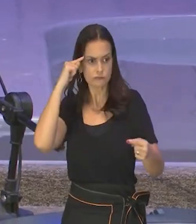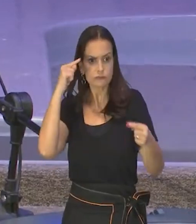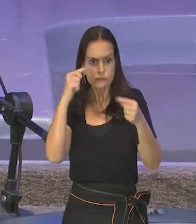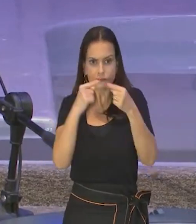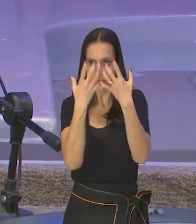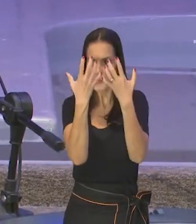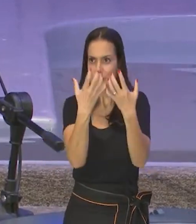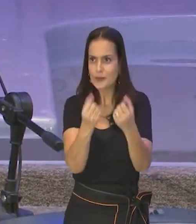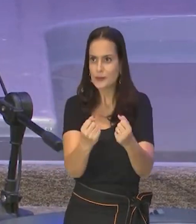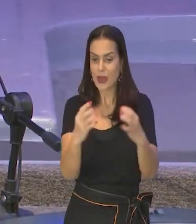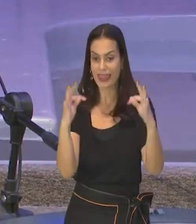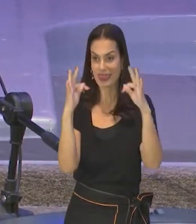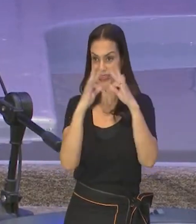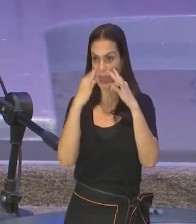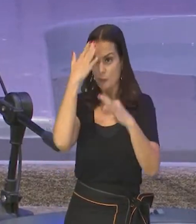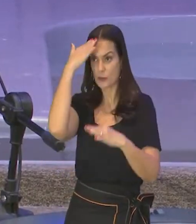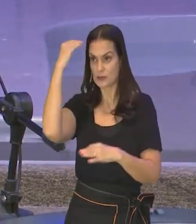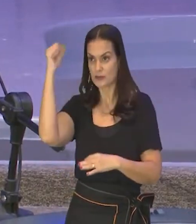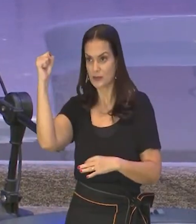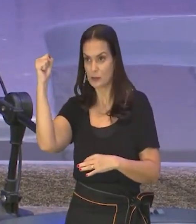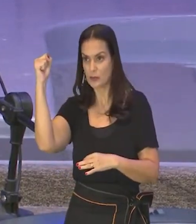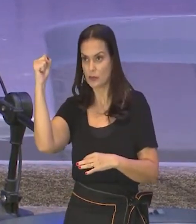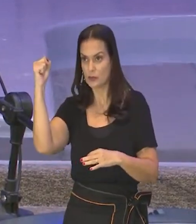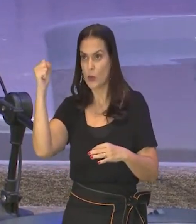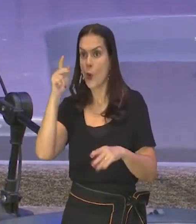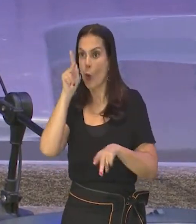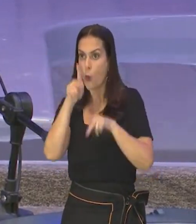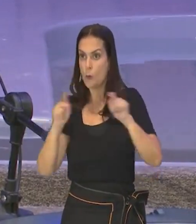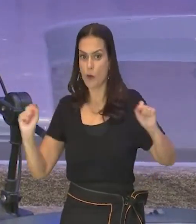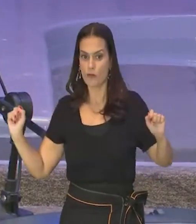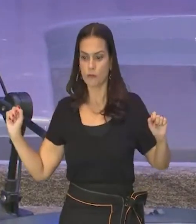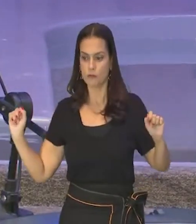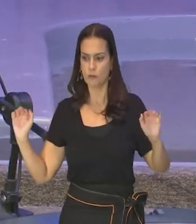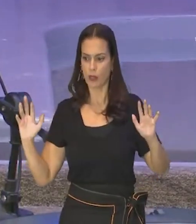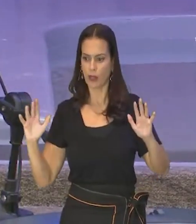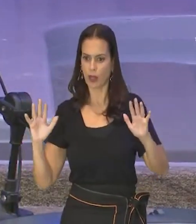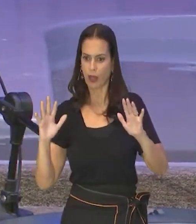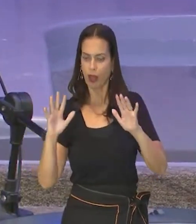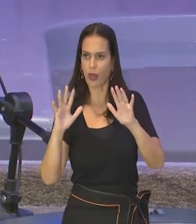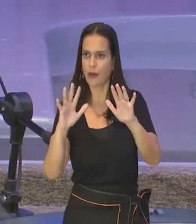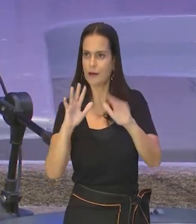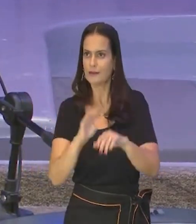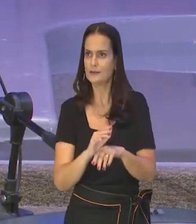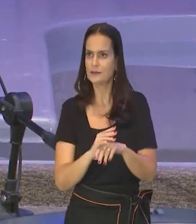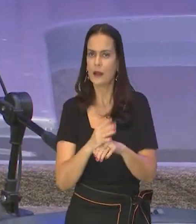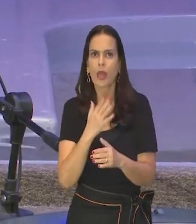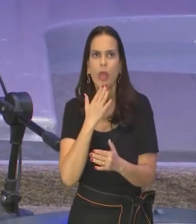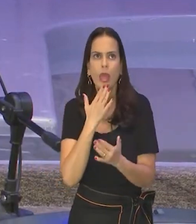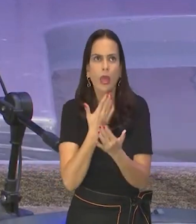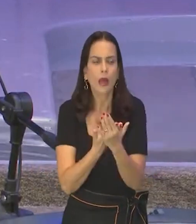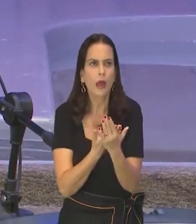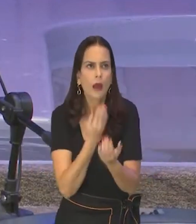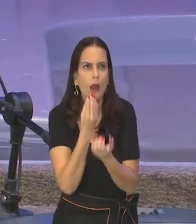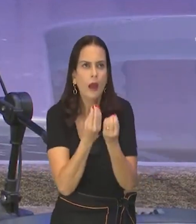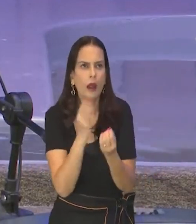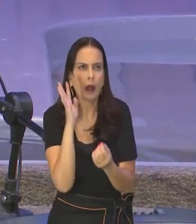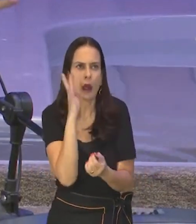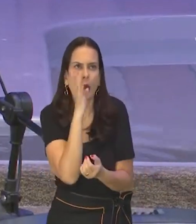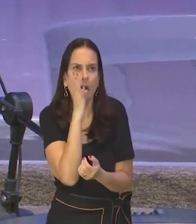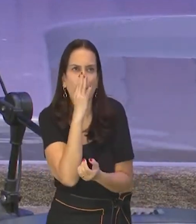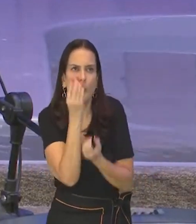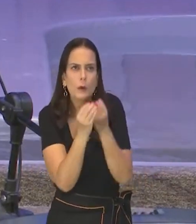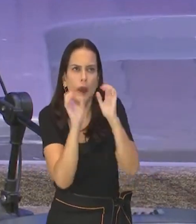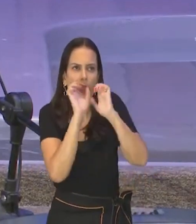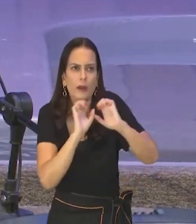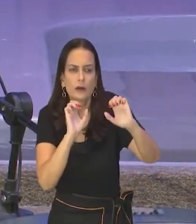no pórtico de Salomão, eles se reuniam, buscavam ouvir do Evangelho, se interessaram